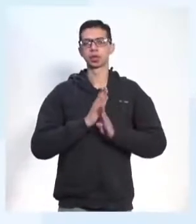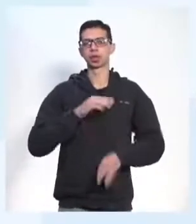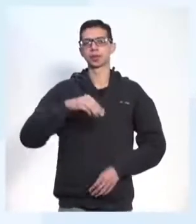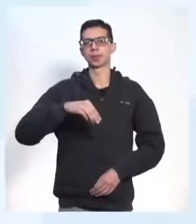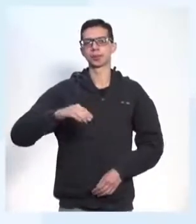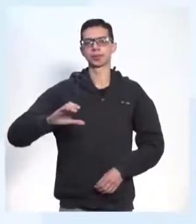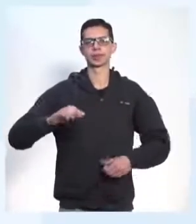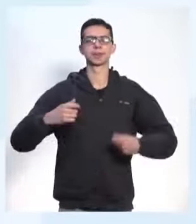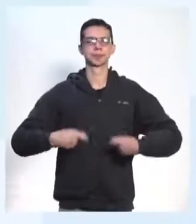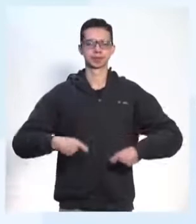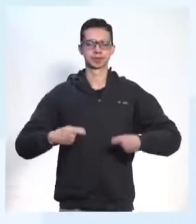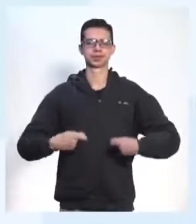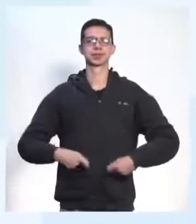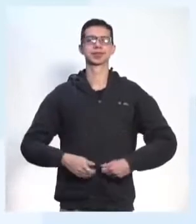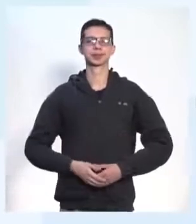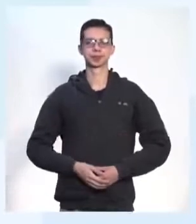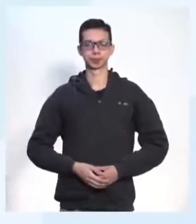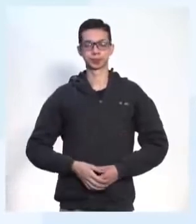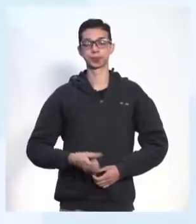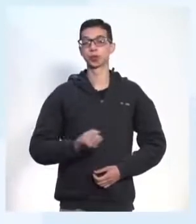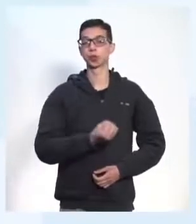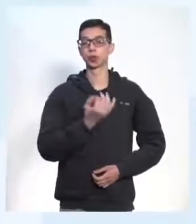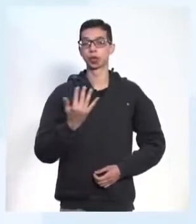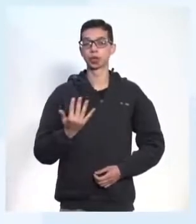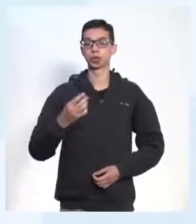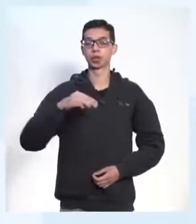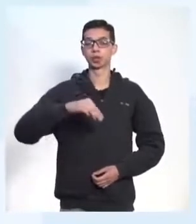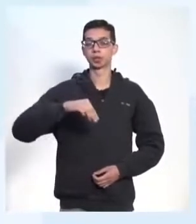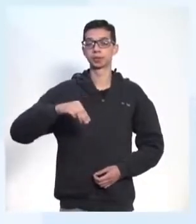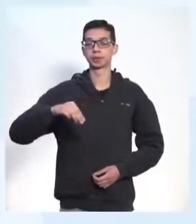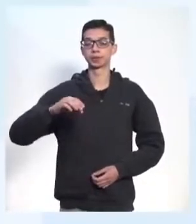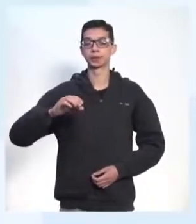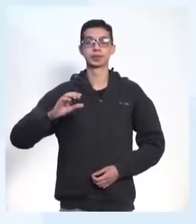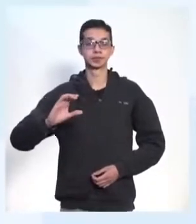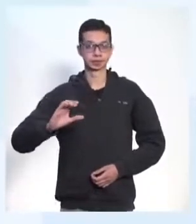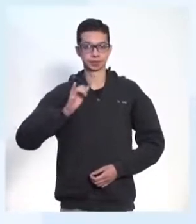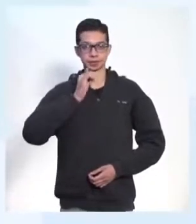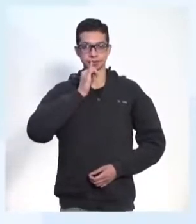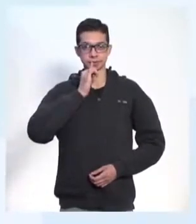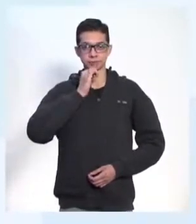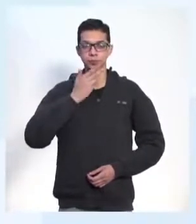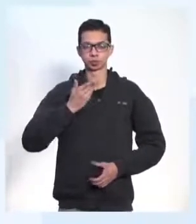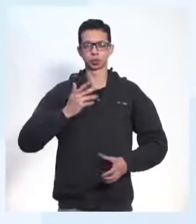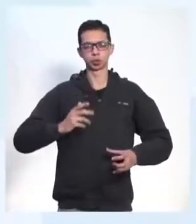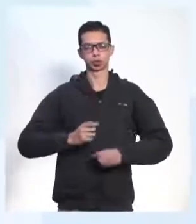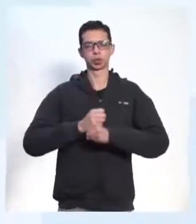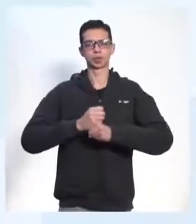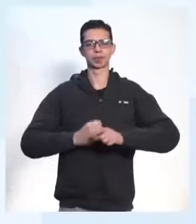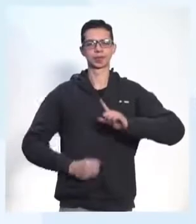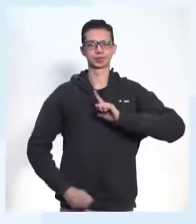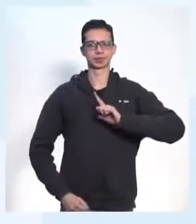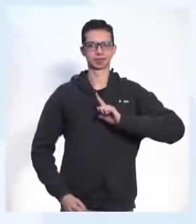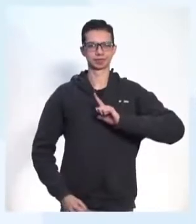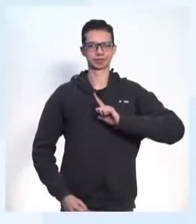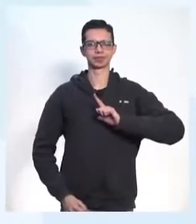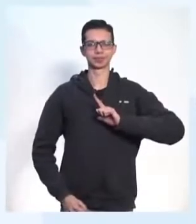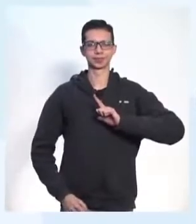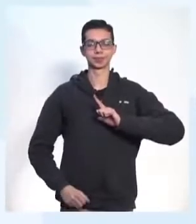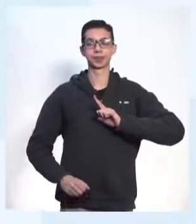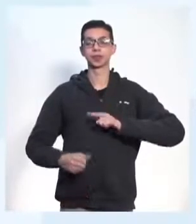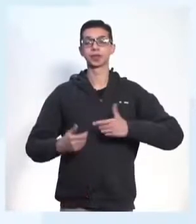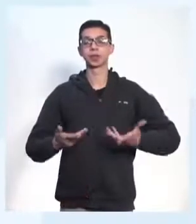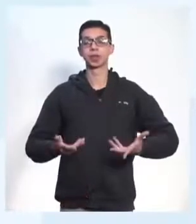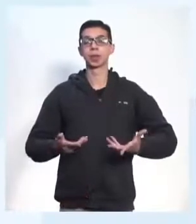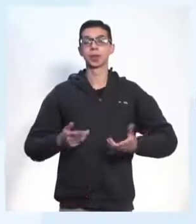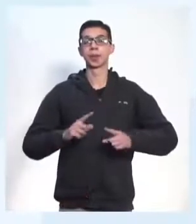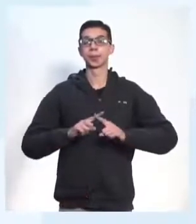comuns. A quantidade de múltiplos será a sua pontuação na rodada. O resultado, no caso do sorteio, tem que ser